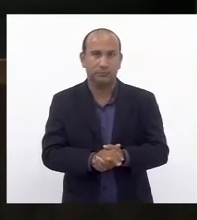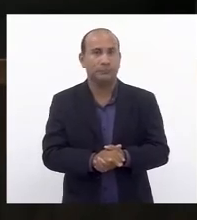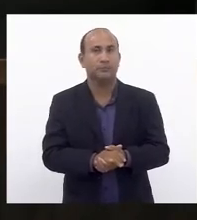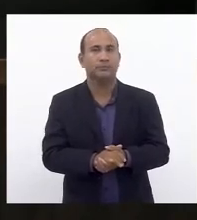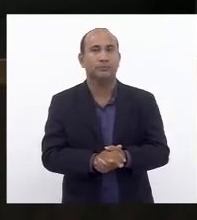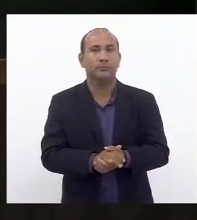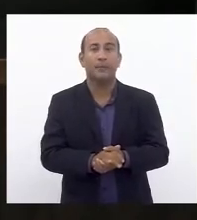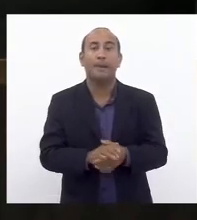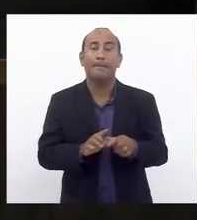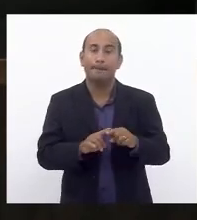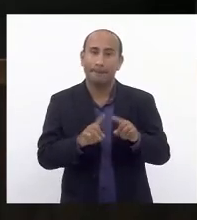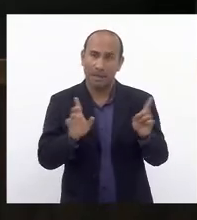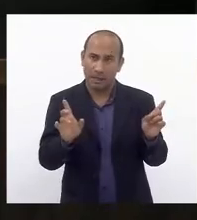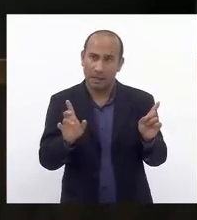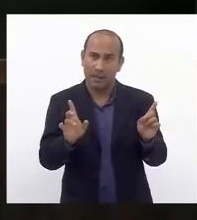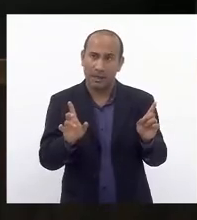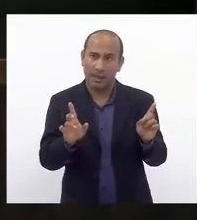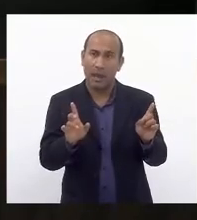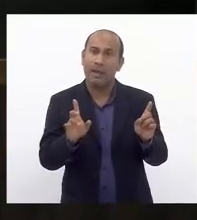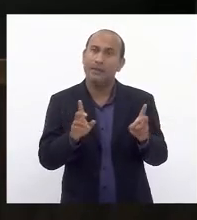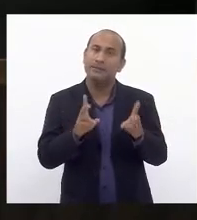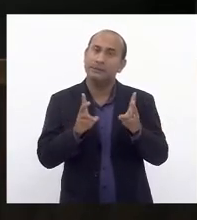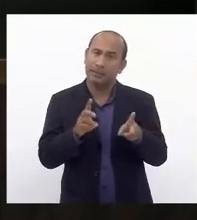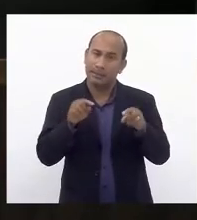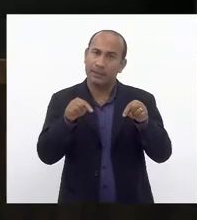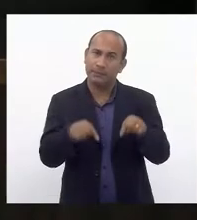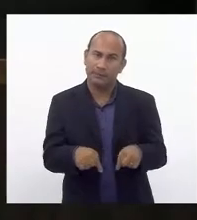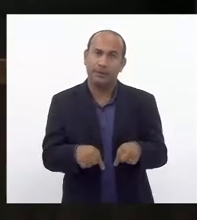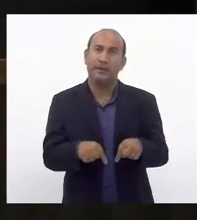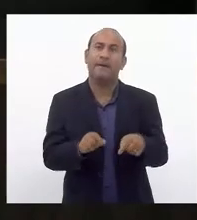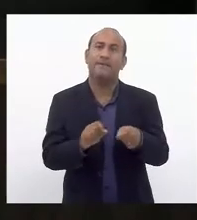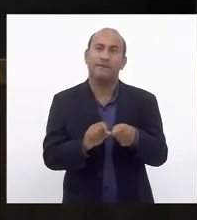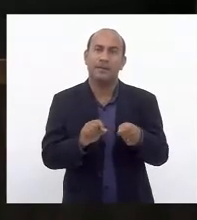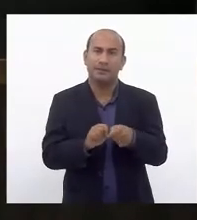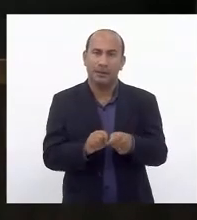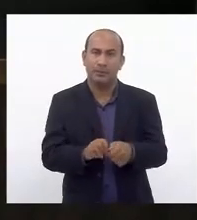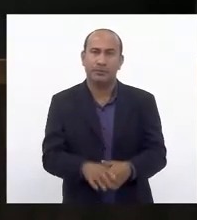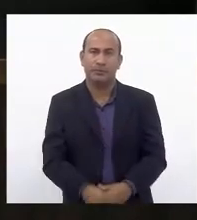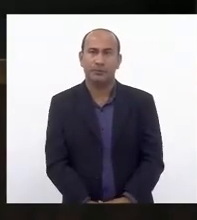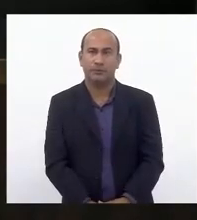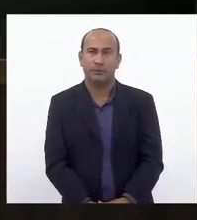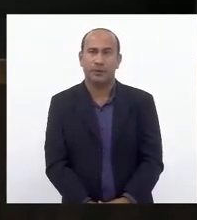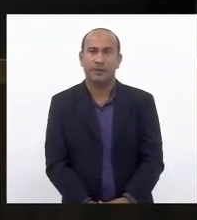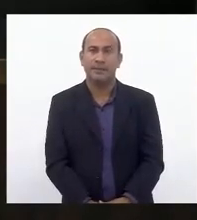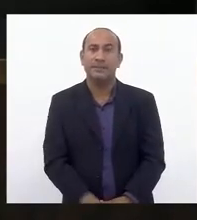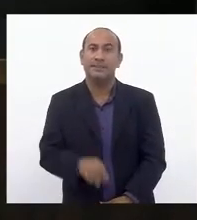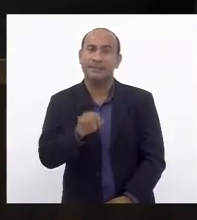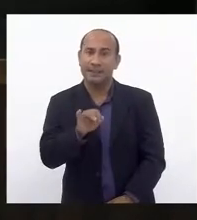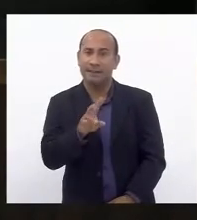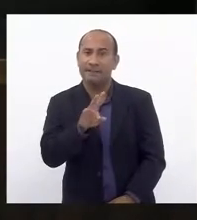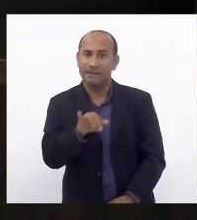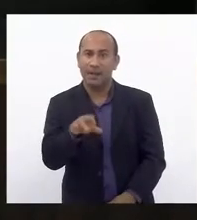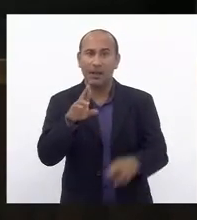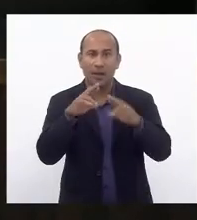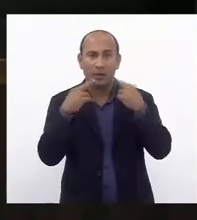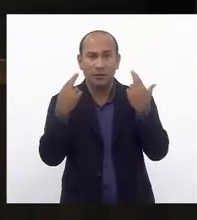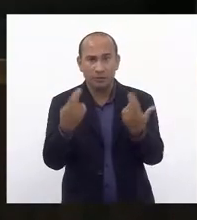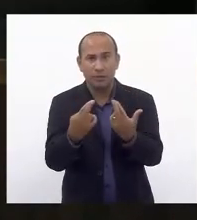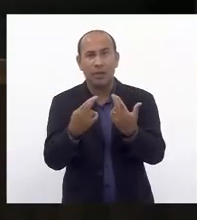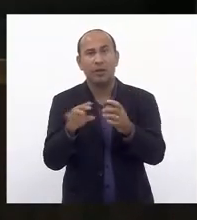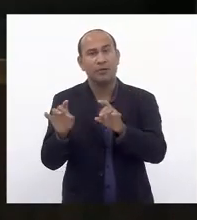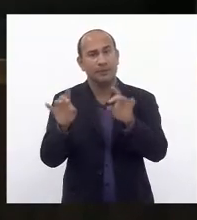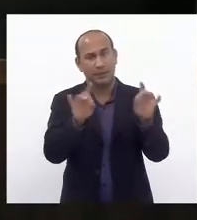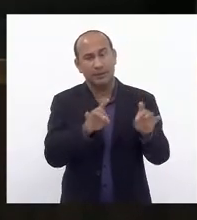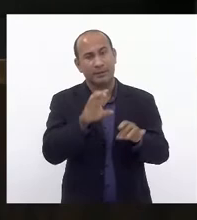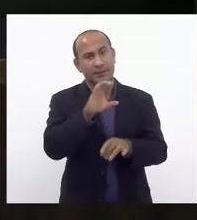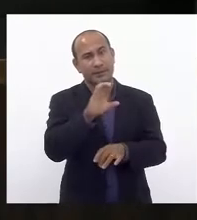Mas, de qualquer forma, como sempre aqui fazemos, então, se vai ser uma reunião ordinária, extraordinária da